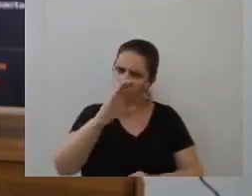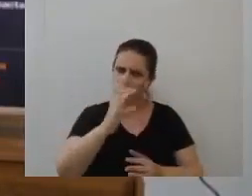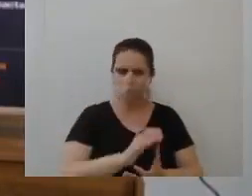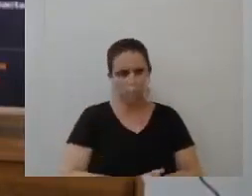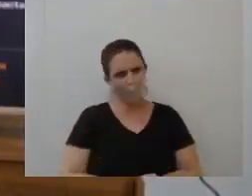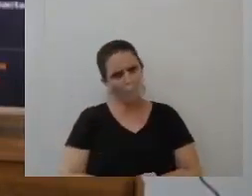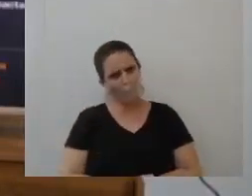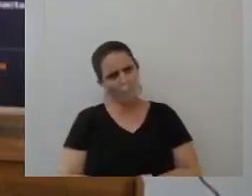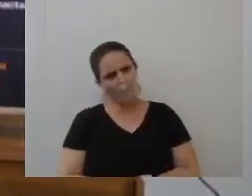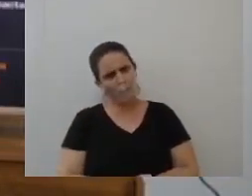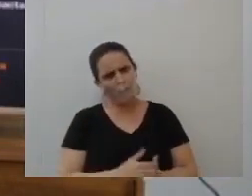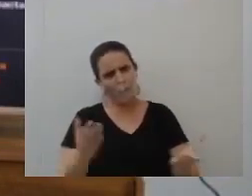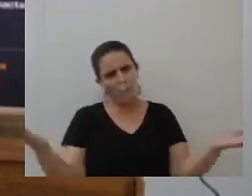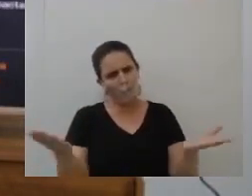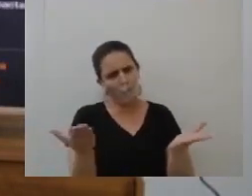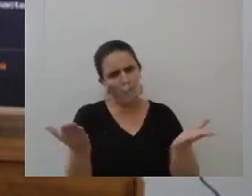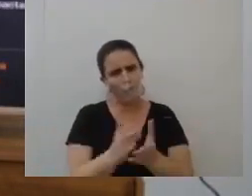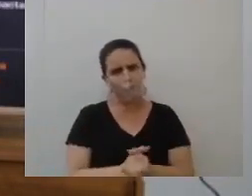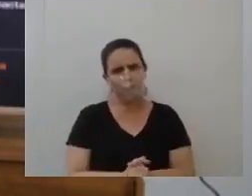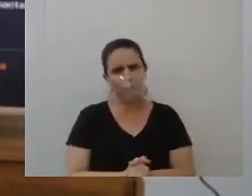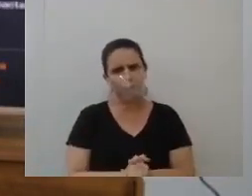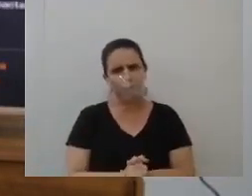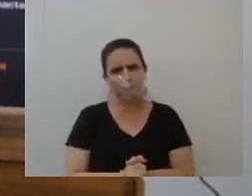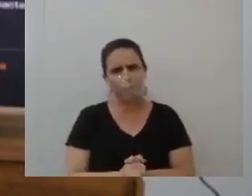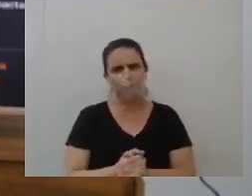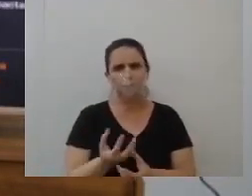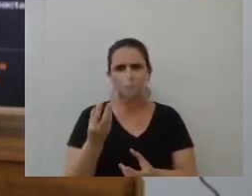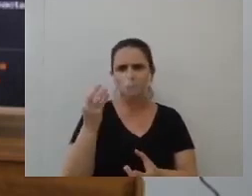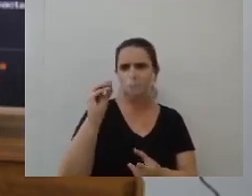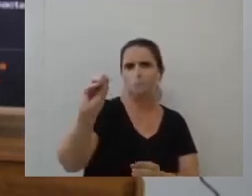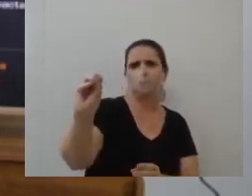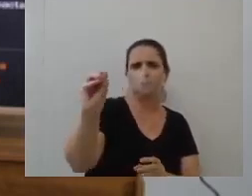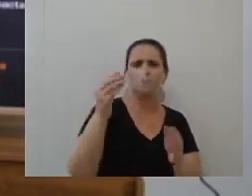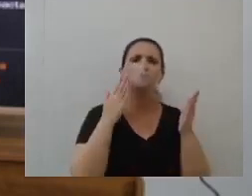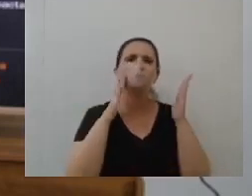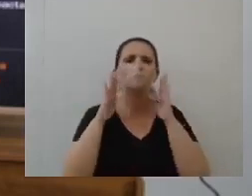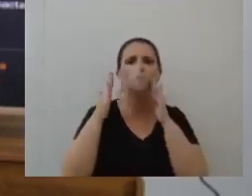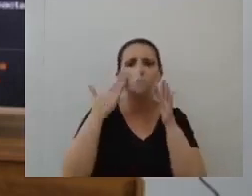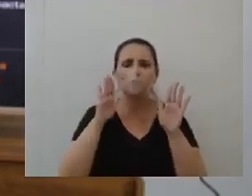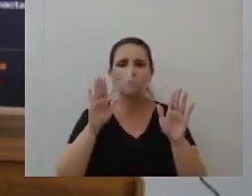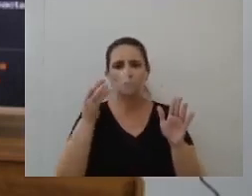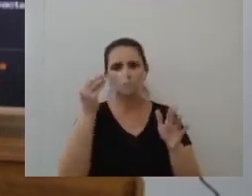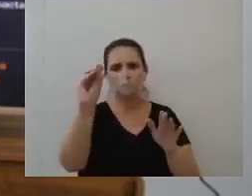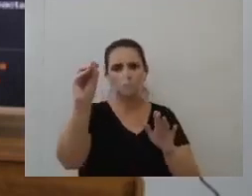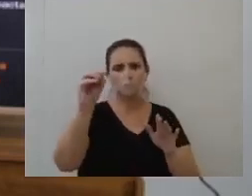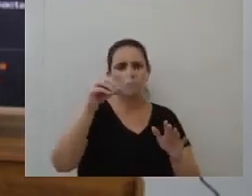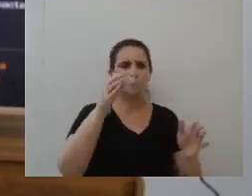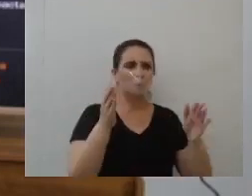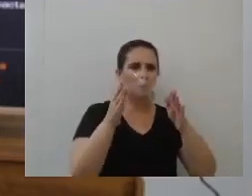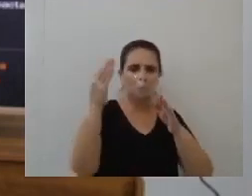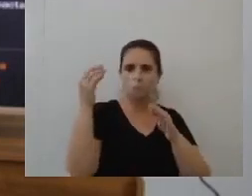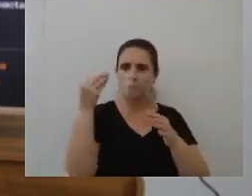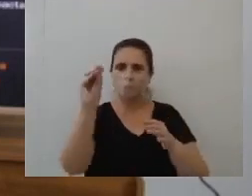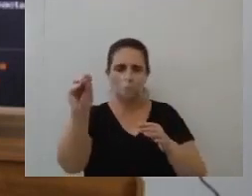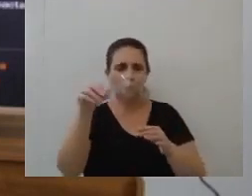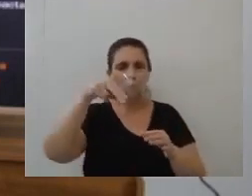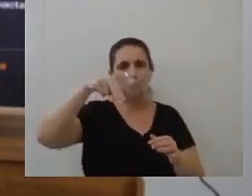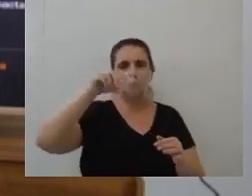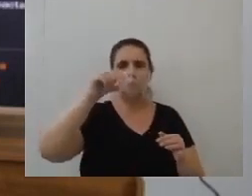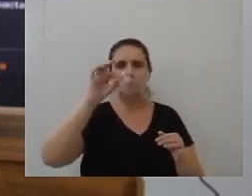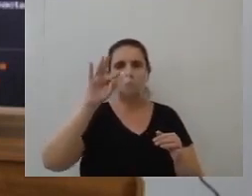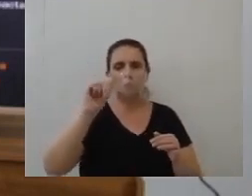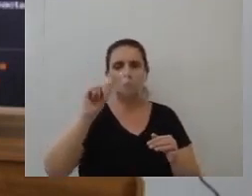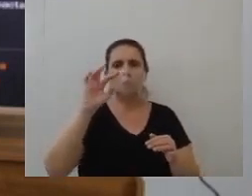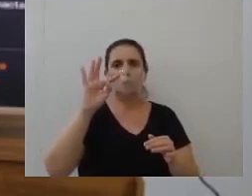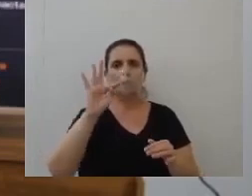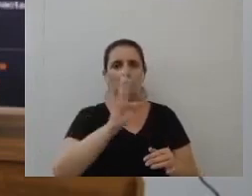científica, e aí eu quero pegar a postagem de Facebook e uma nota técnica de uma organização